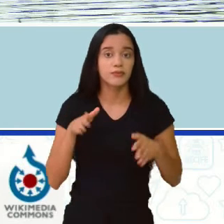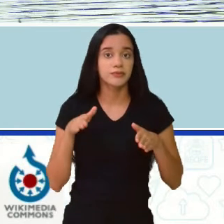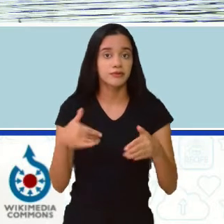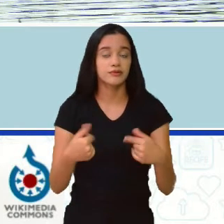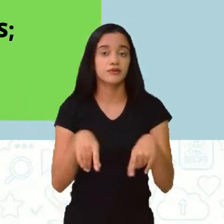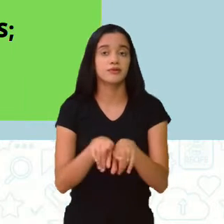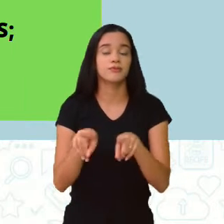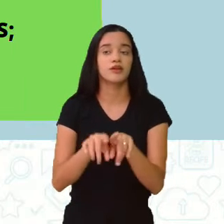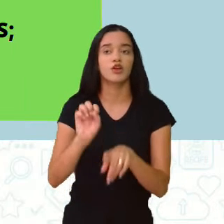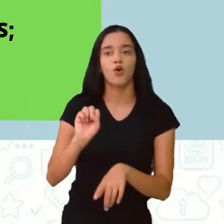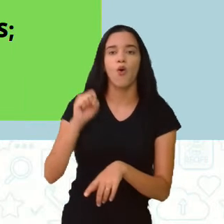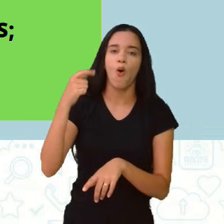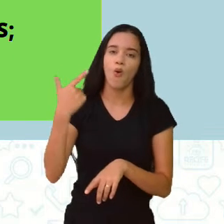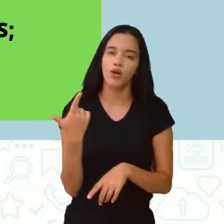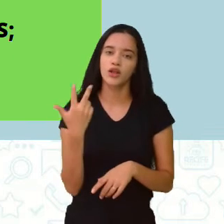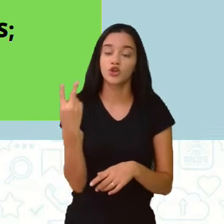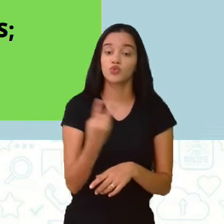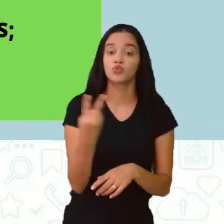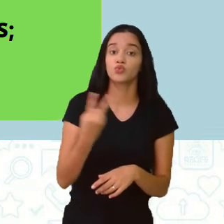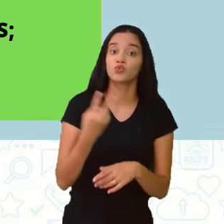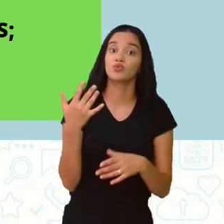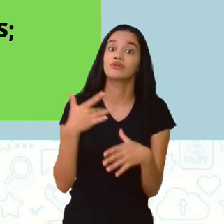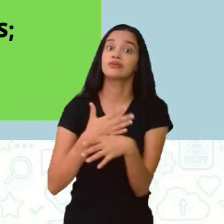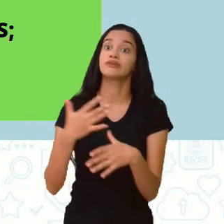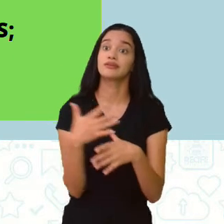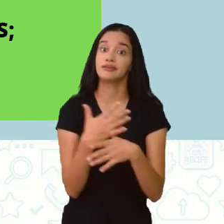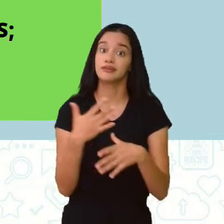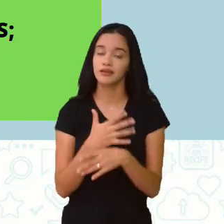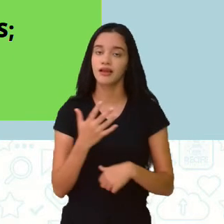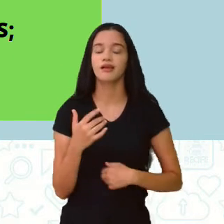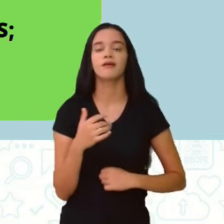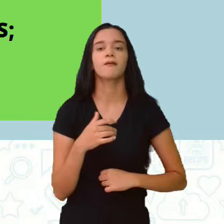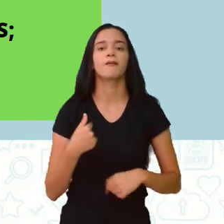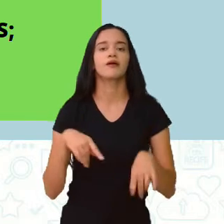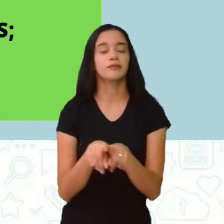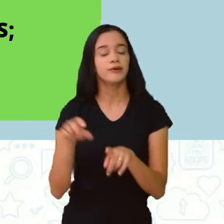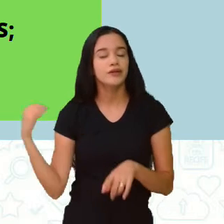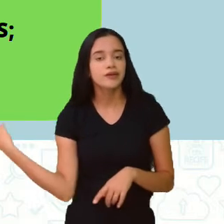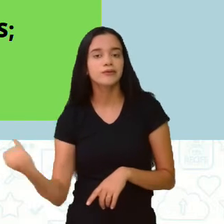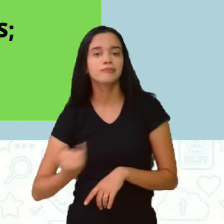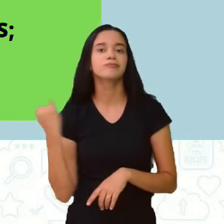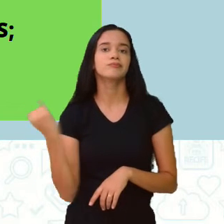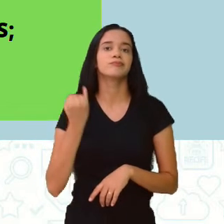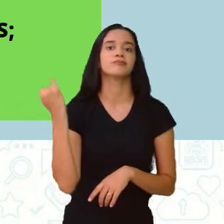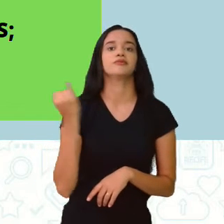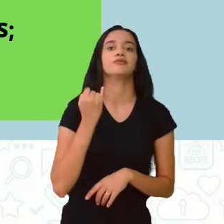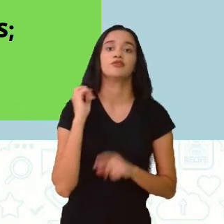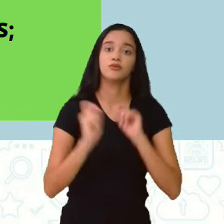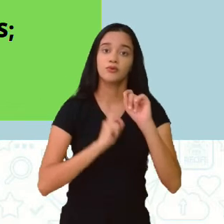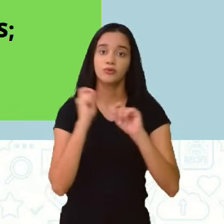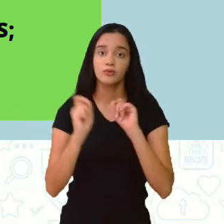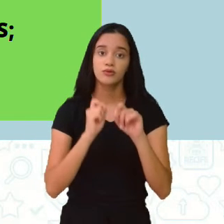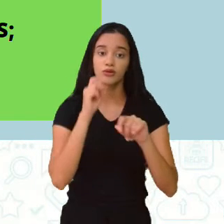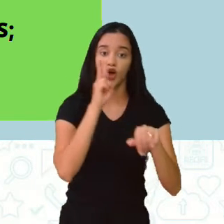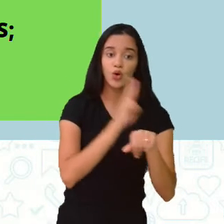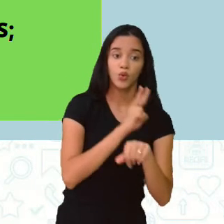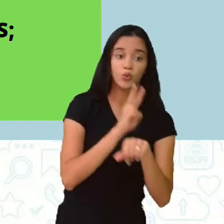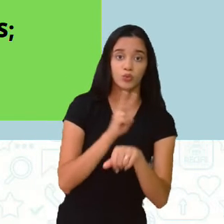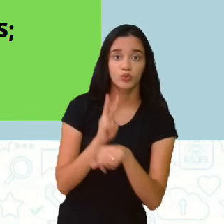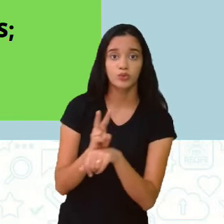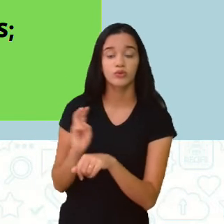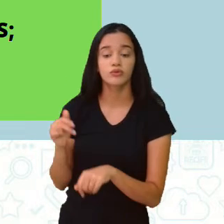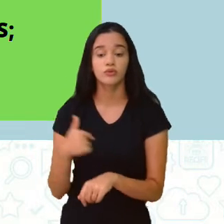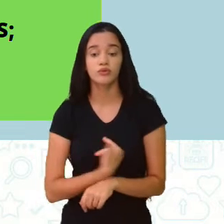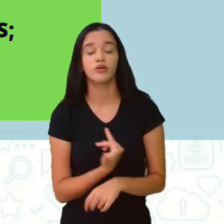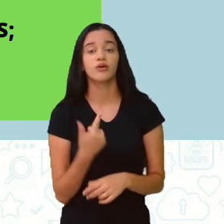de Olinda, as duas cidades irmãs. Então, é de fundamental importância, pessoal, a manutenção dos